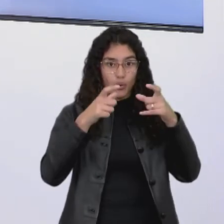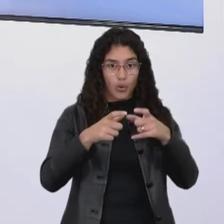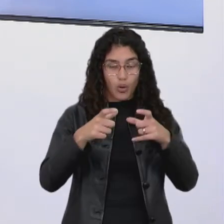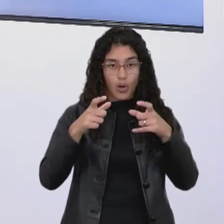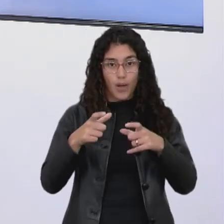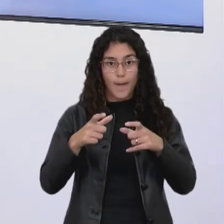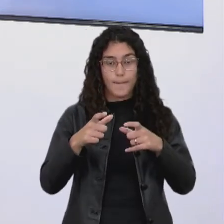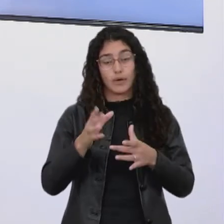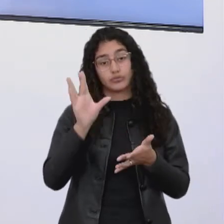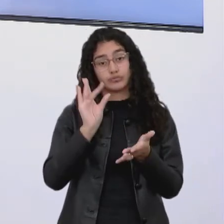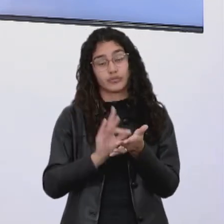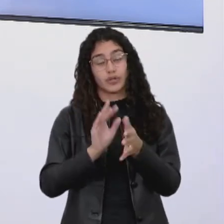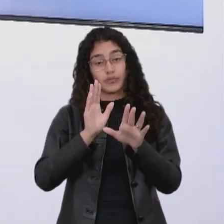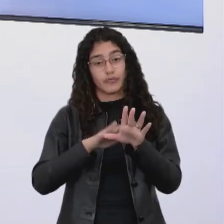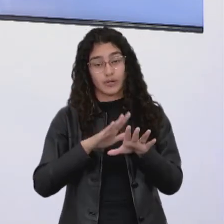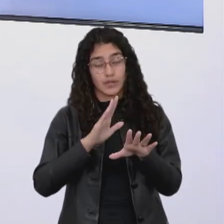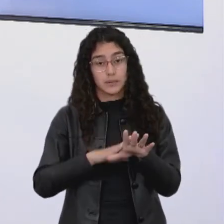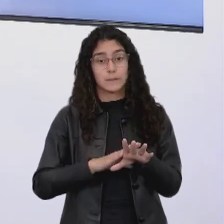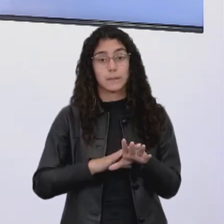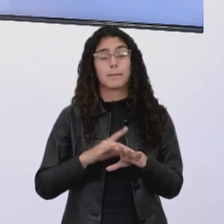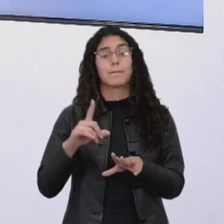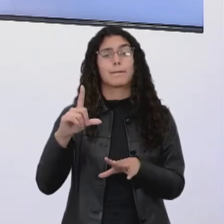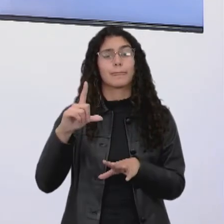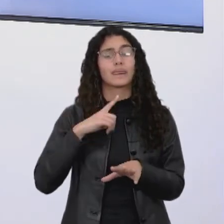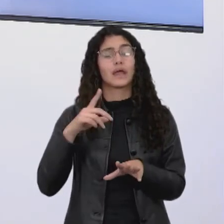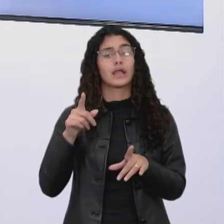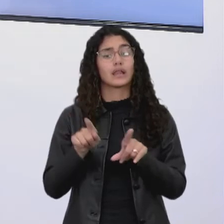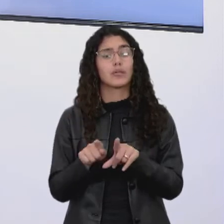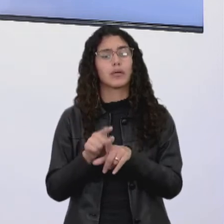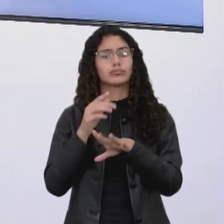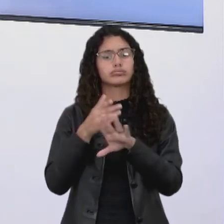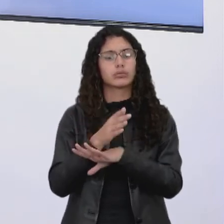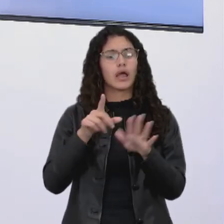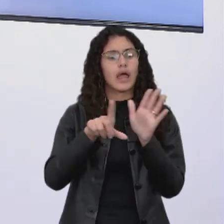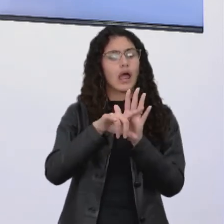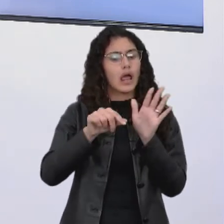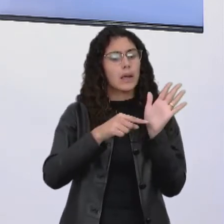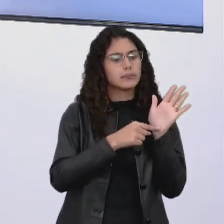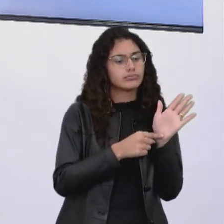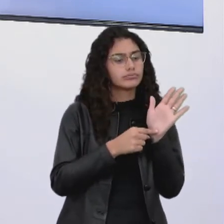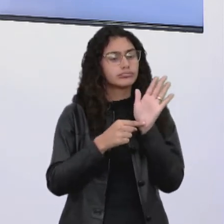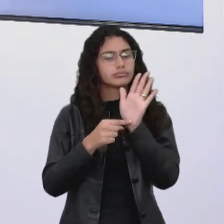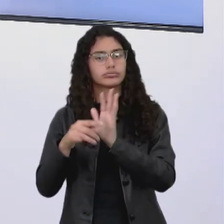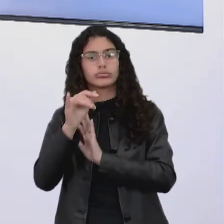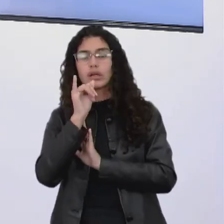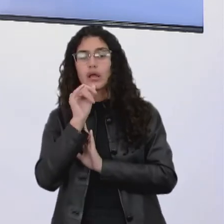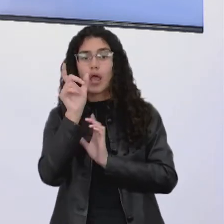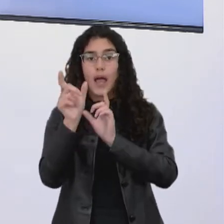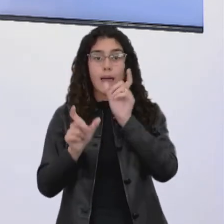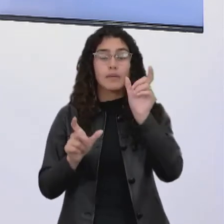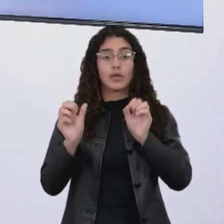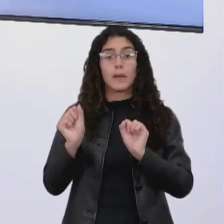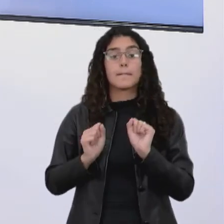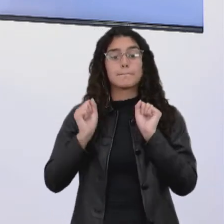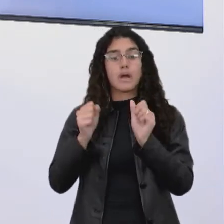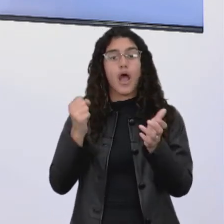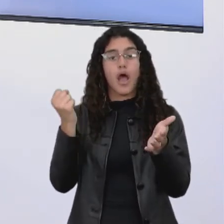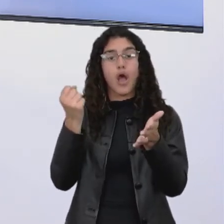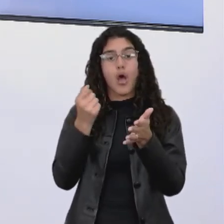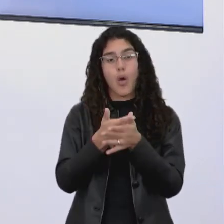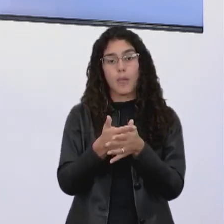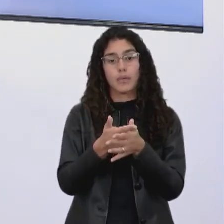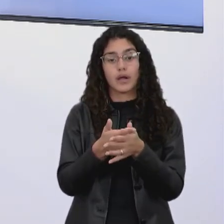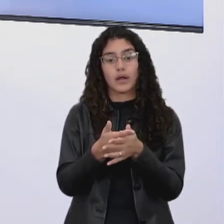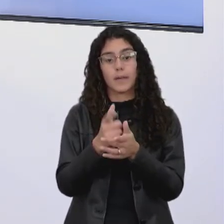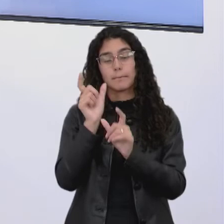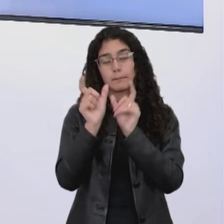para justamente atender isso, essa lei passa a permitir, por exemplo, que as pessoas possam comprar, as pessoas